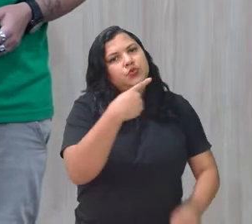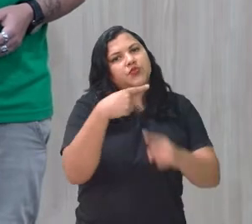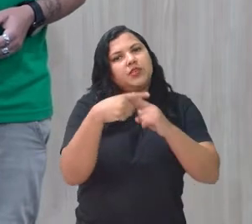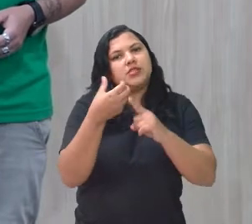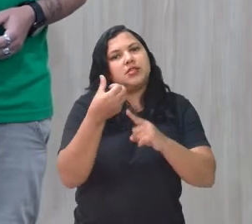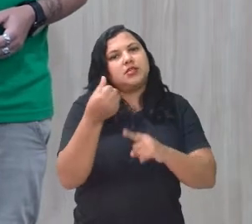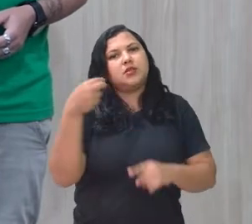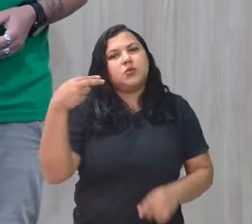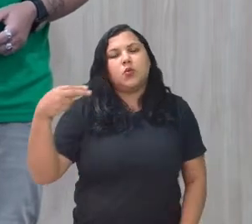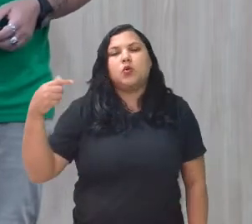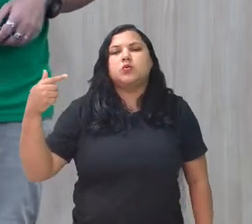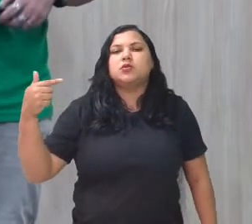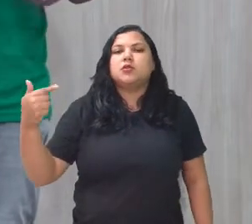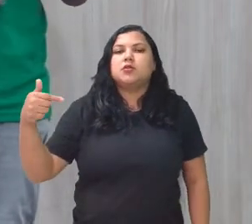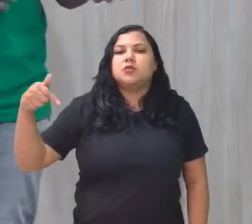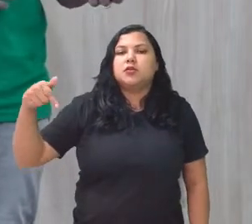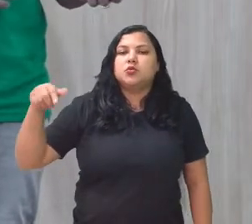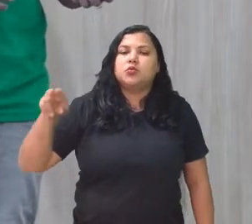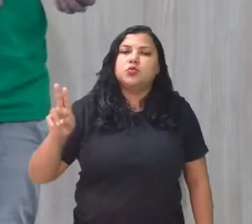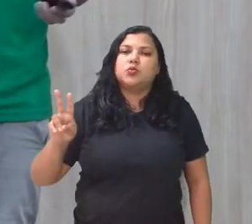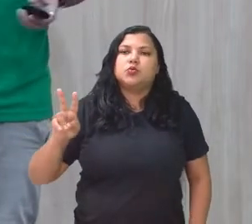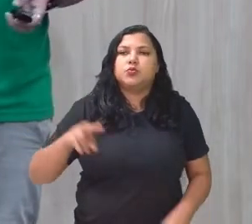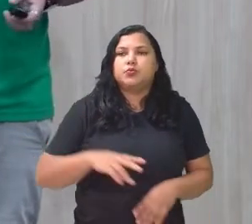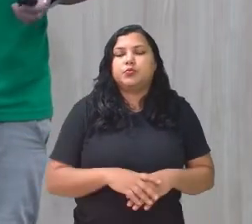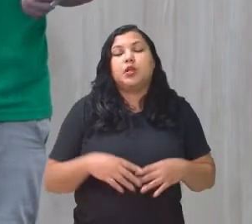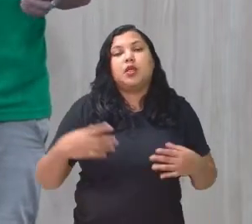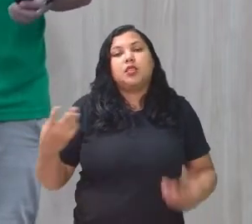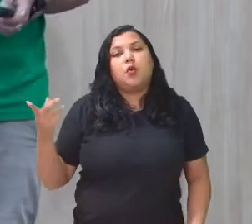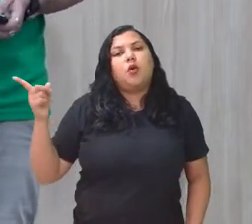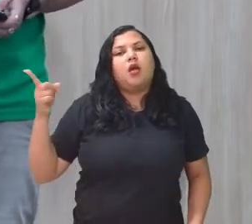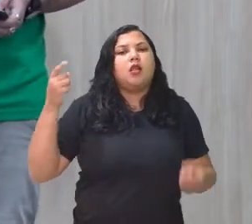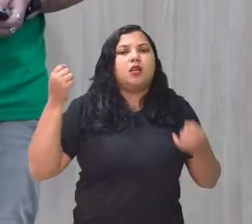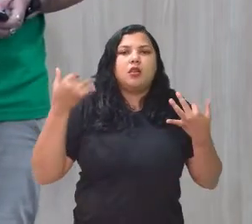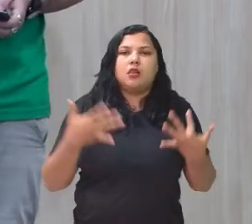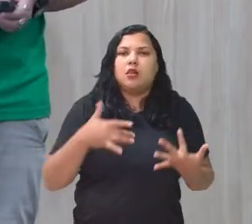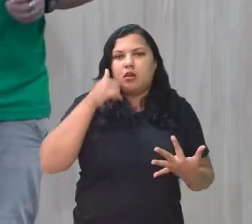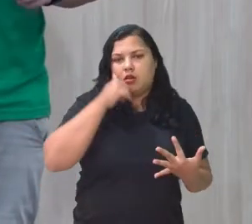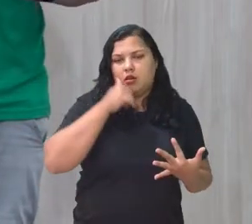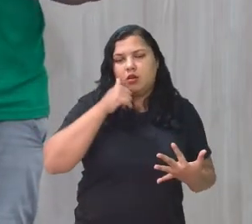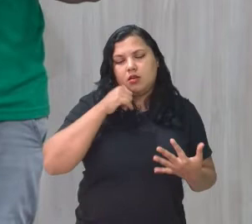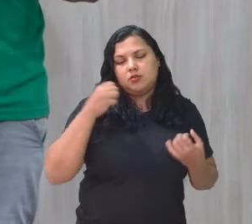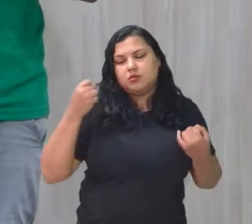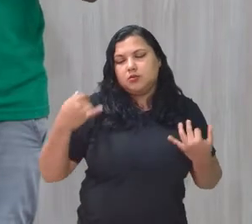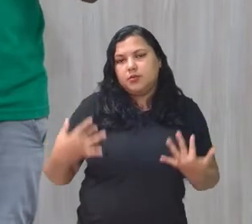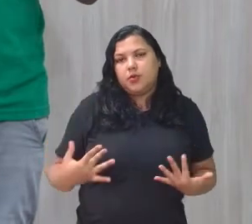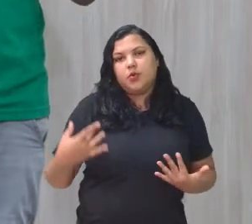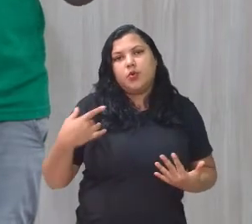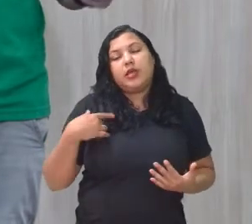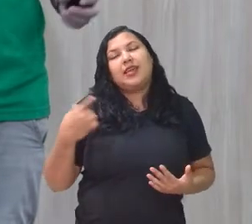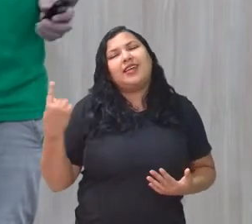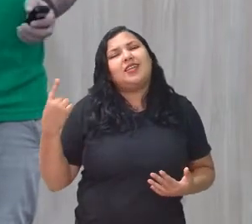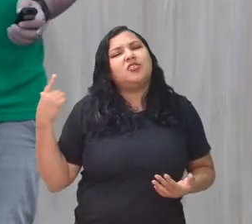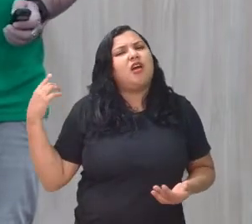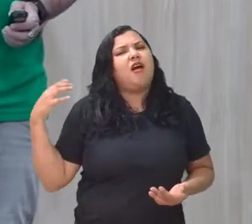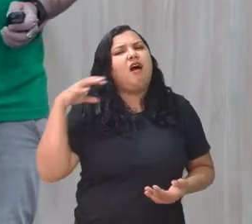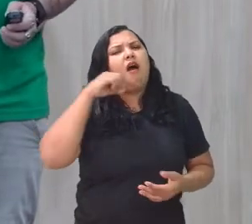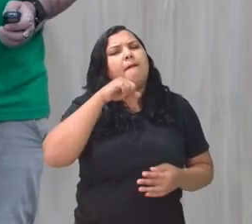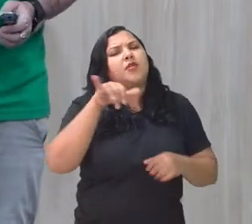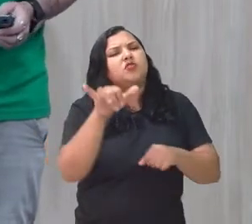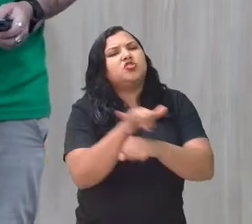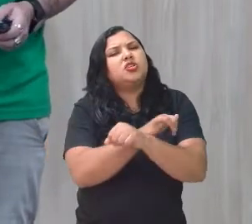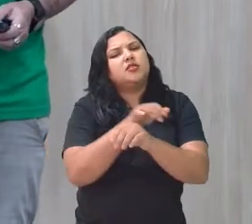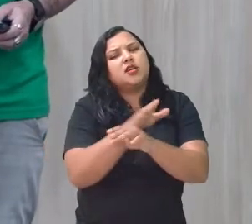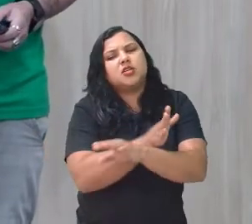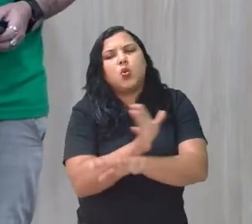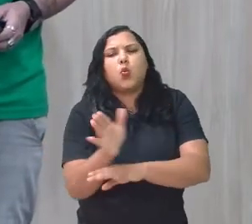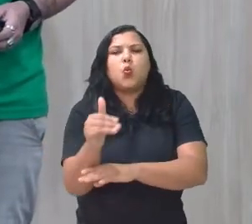pelos 6, tá certo? E como Carol falou, eles cortaram caminho, por quê? A explicação que a gente deu pegando ali na malha